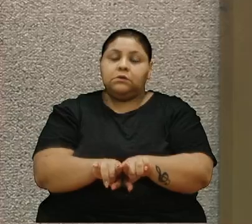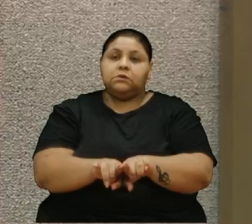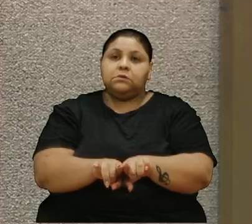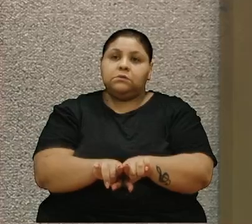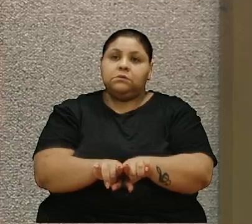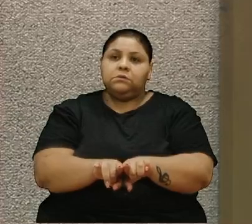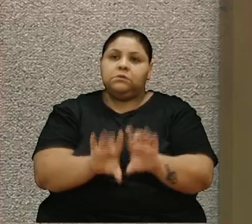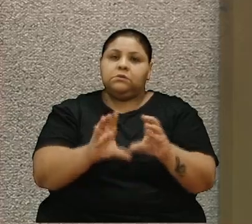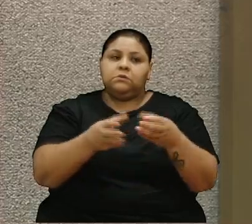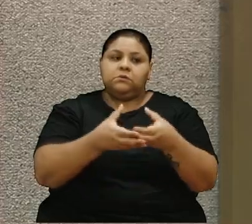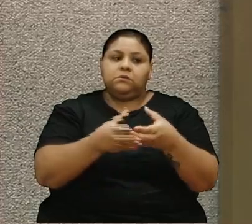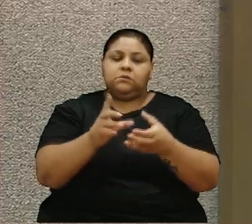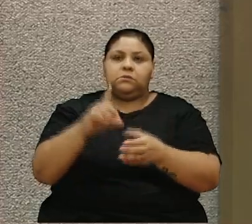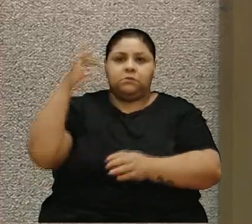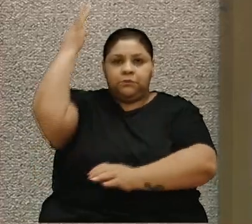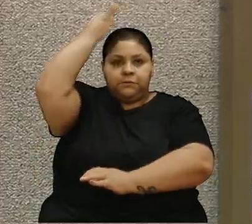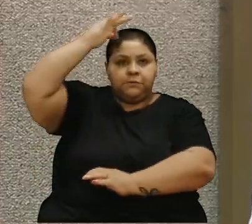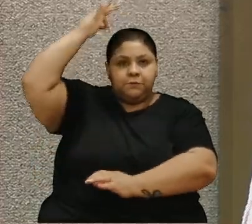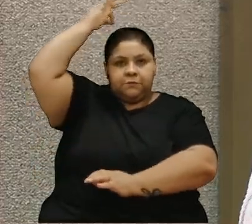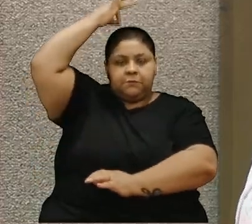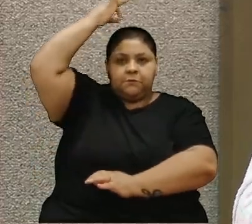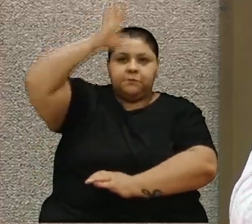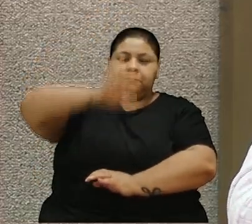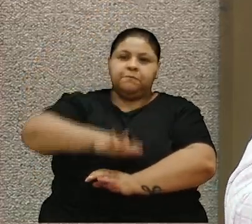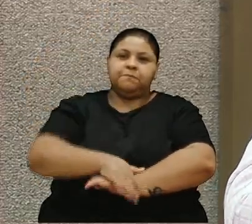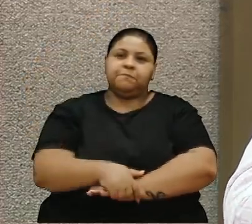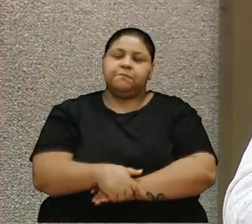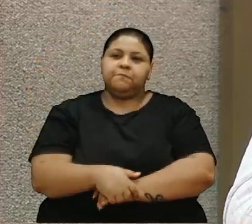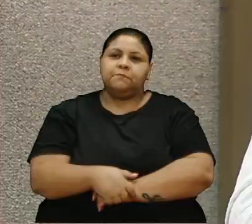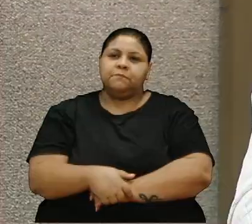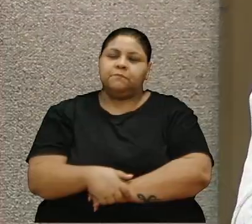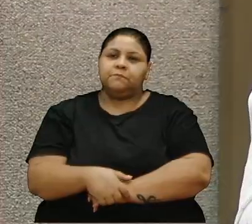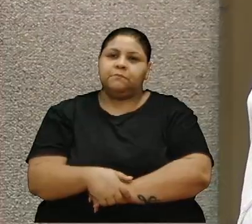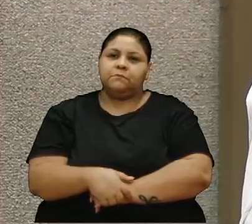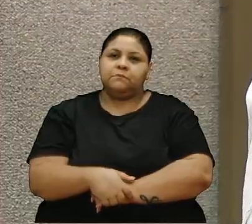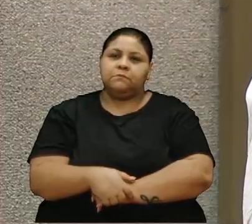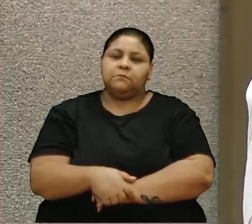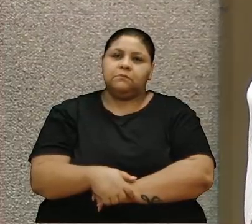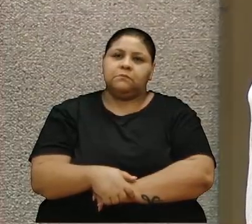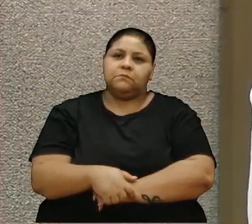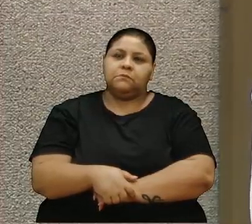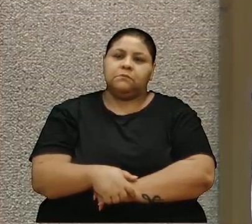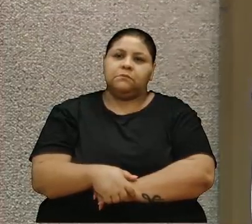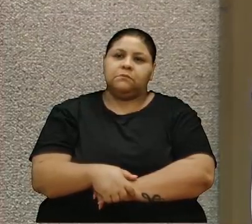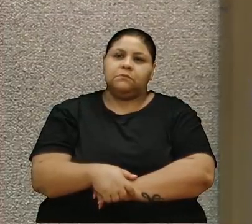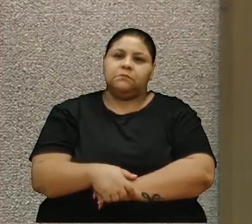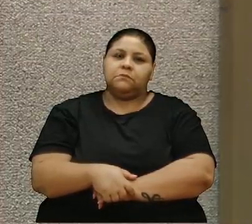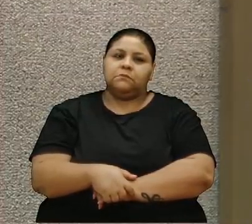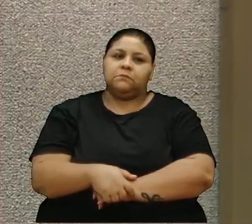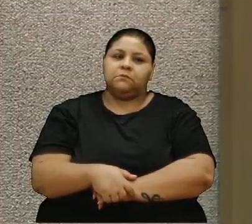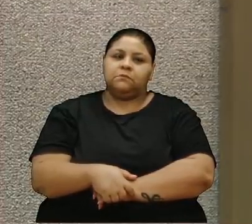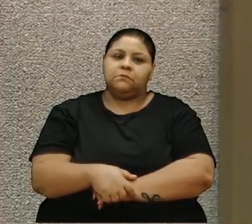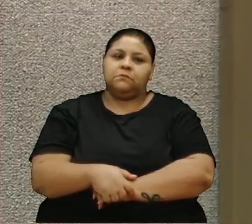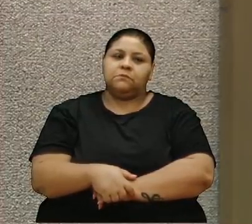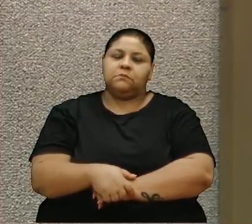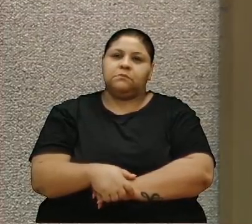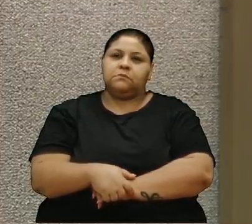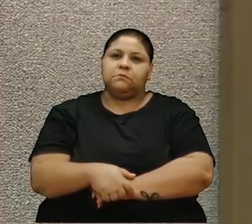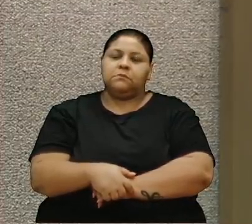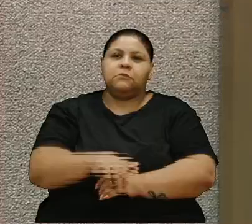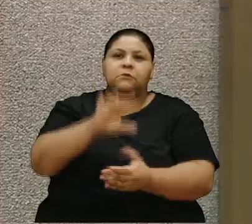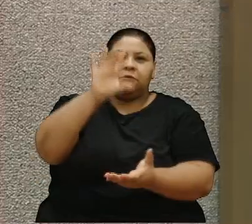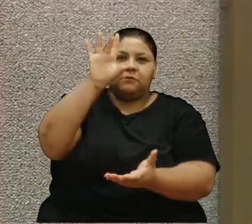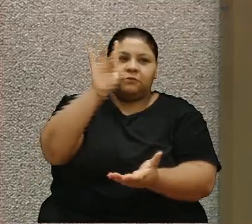a comitiva do Divino. A comitiva do Divino que é um evento oficial